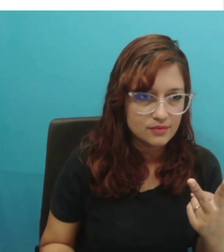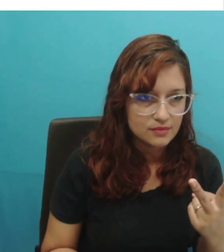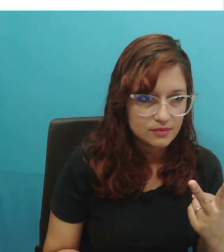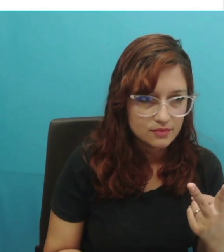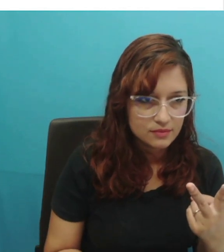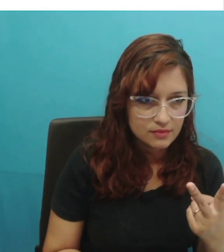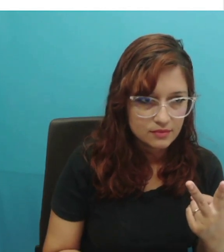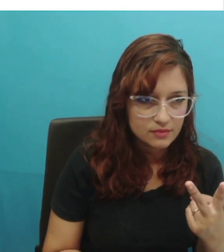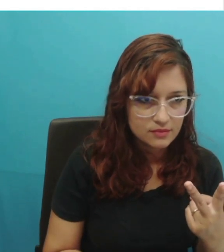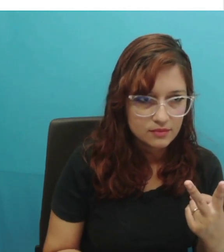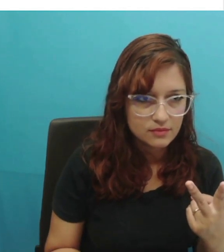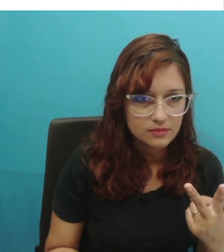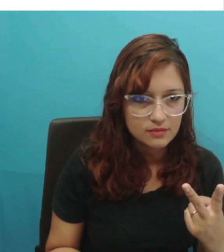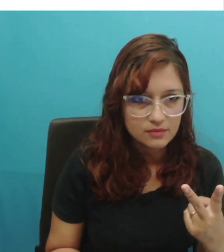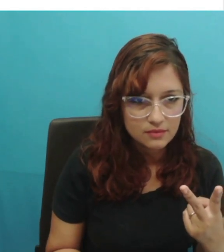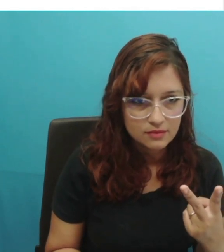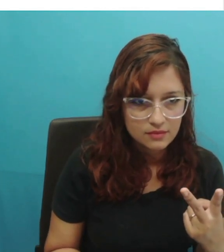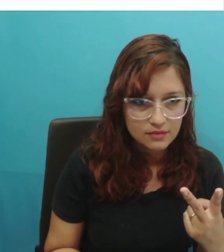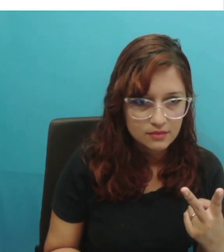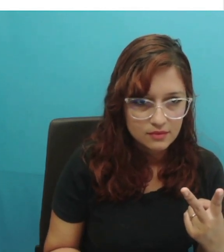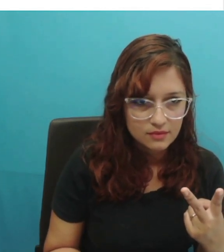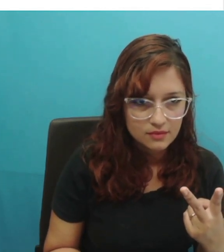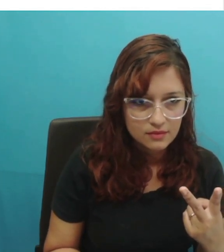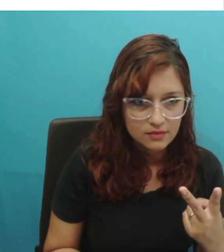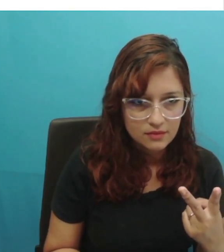Então, veja, tem dois verbos.